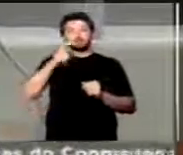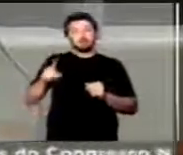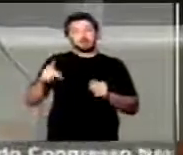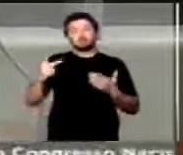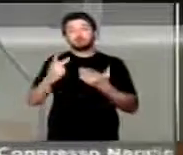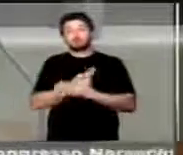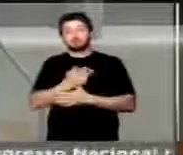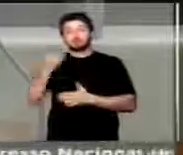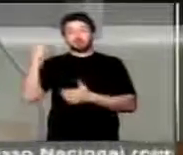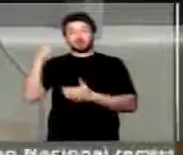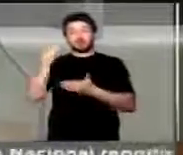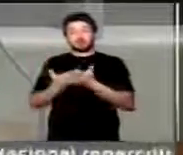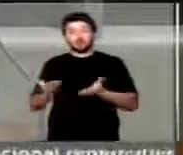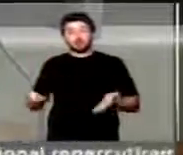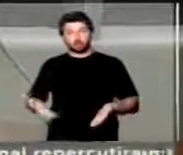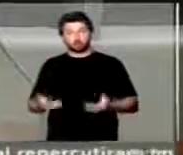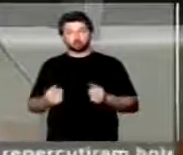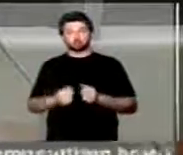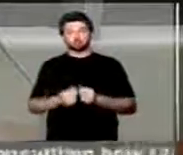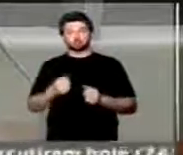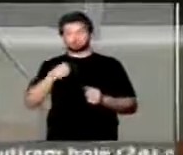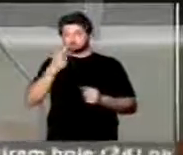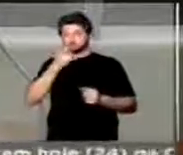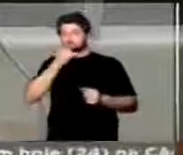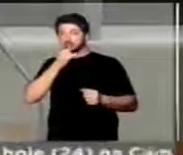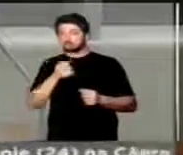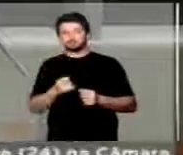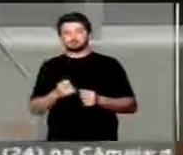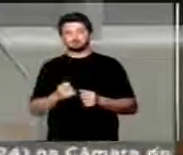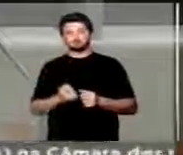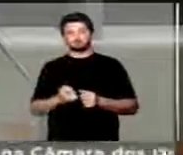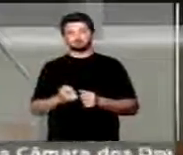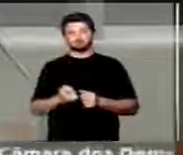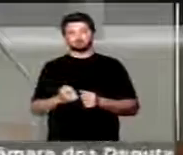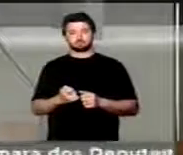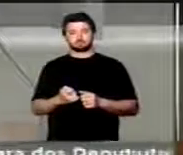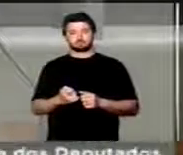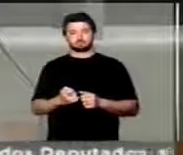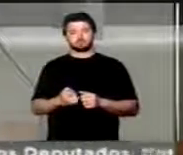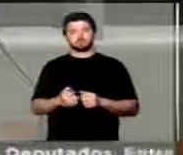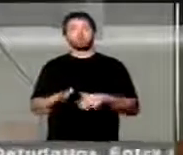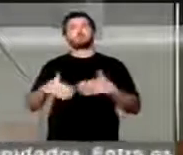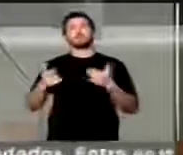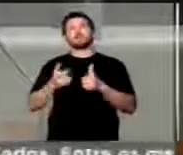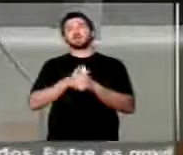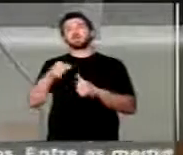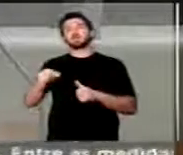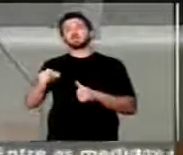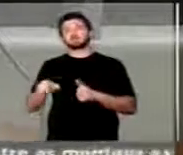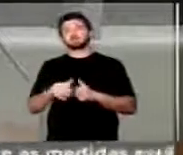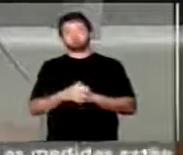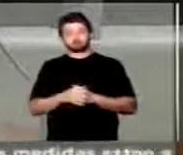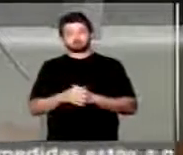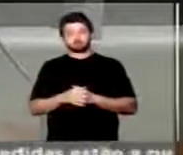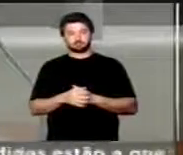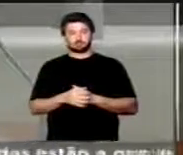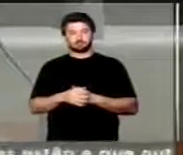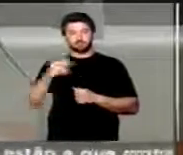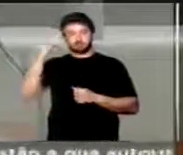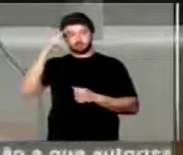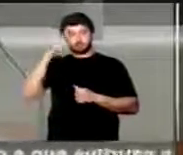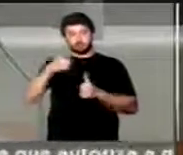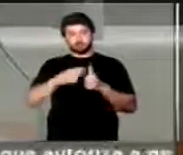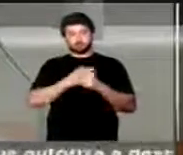fraudes que foram feitas. E eu quero citar algumas. Que dívida é essa? A história da